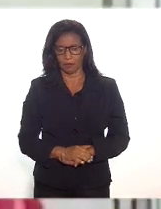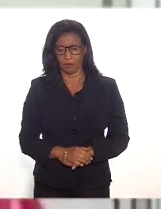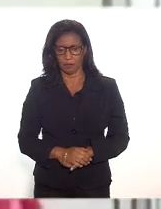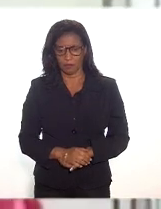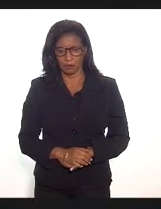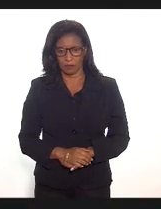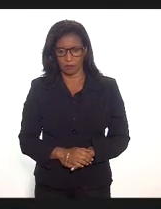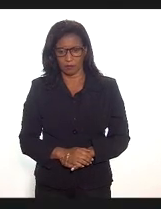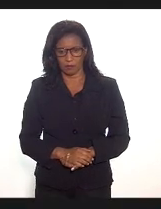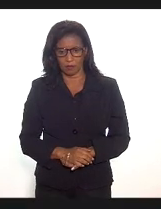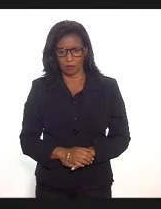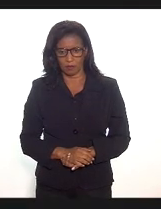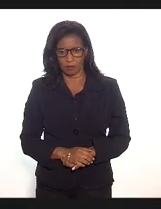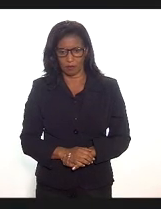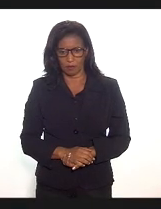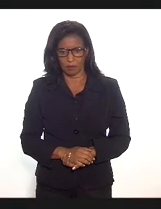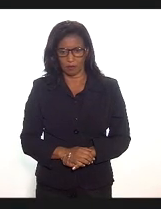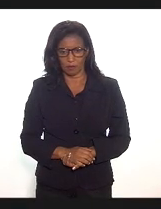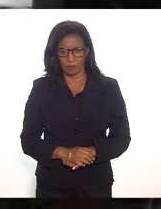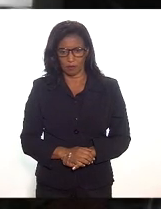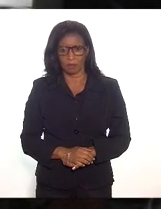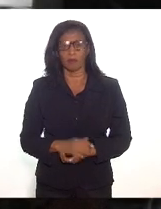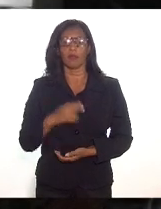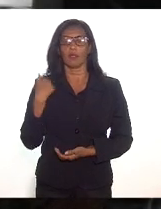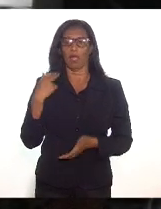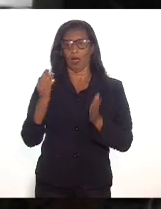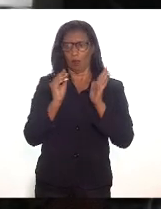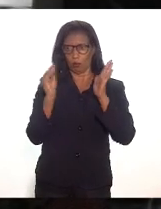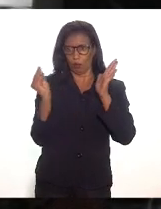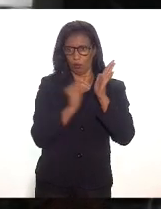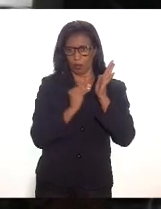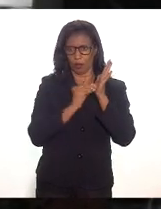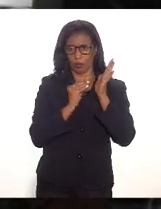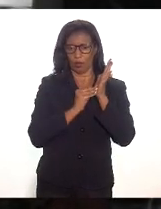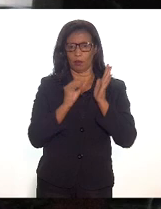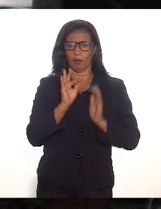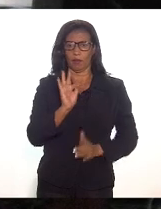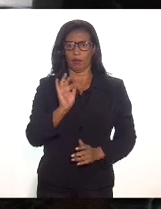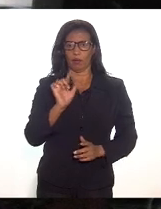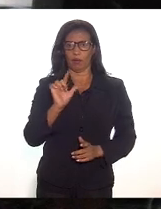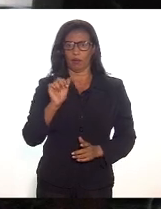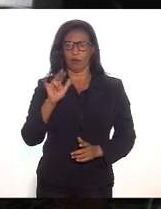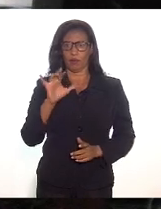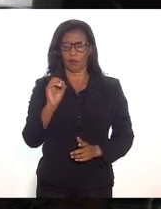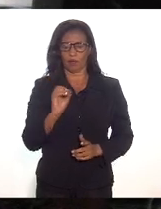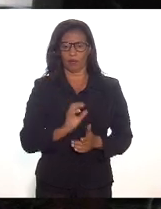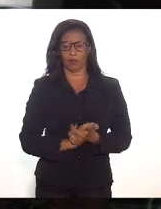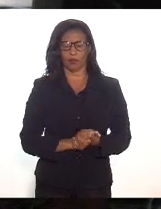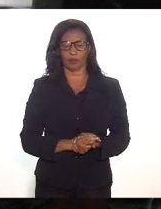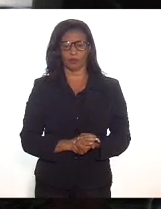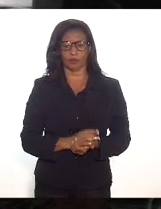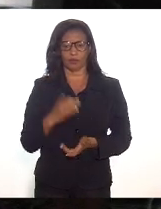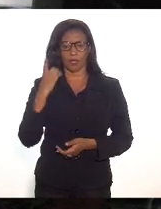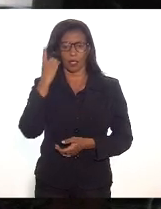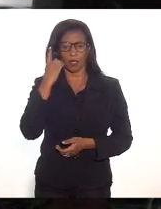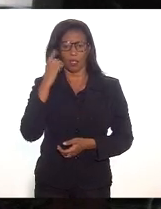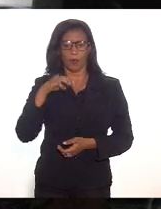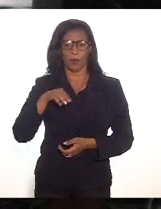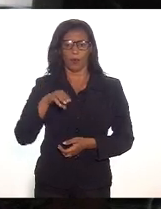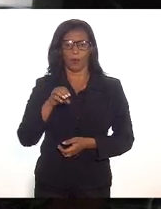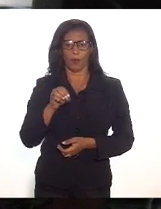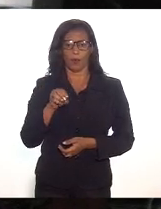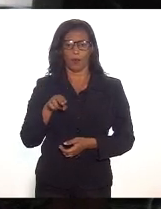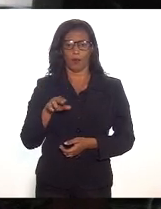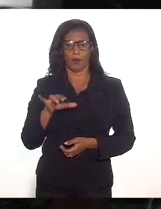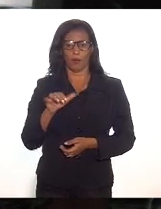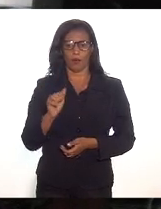Ok, vou escrever agora o deputado Flávio Serafini. Vou escrever agora. Com a palavra, a deputada Mônica.